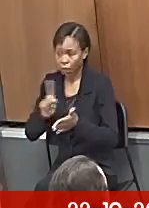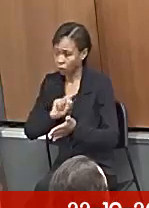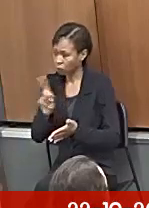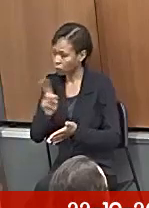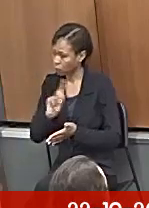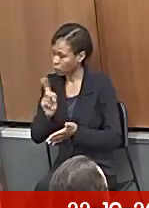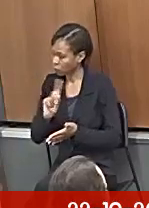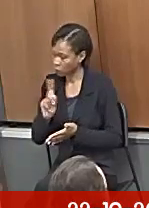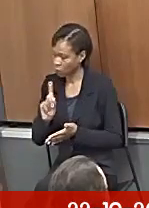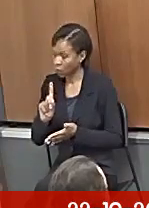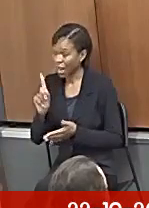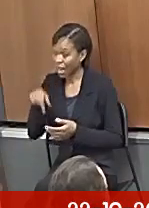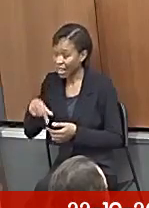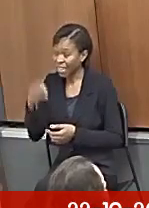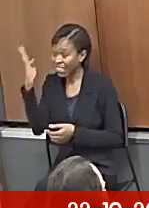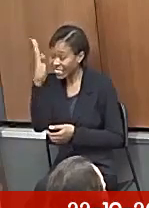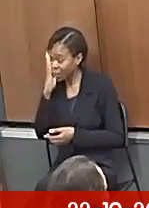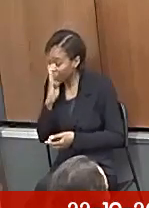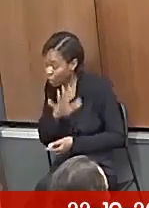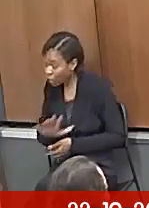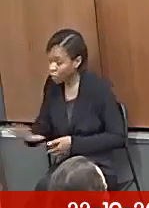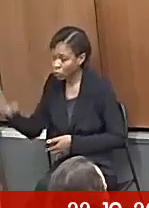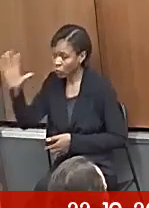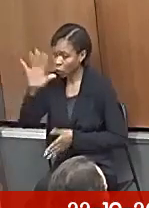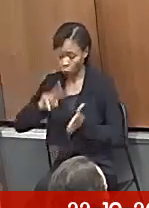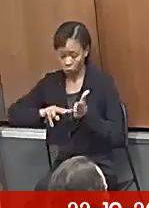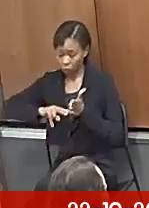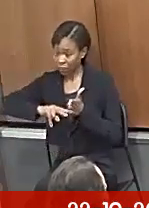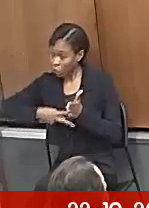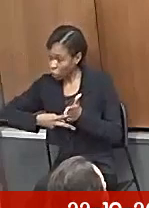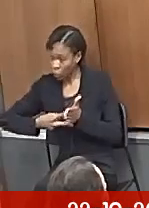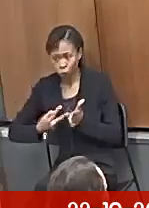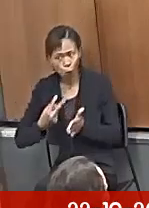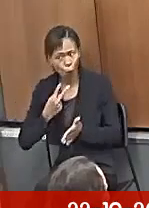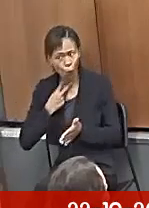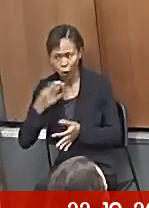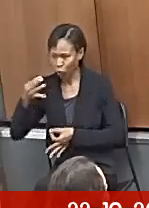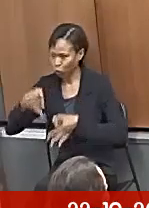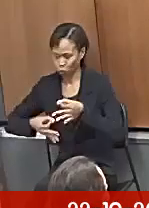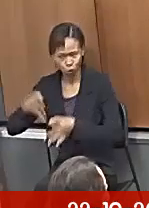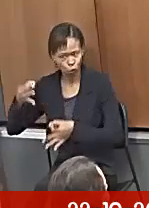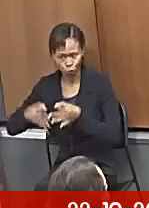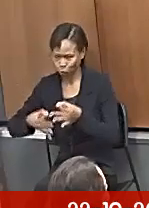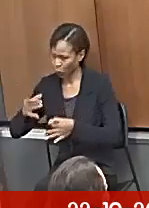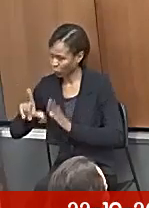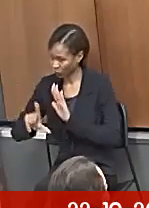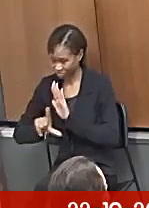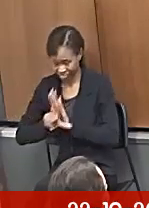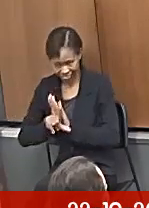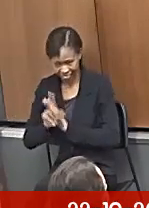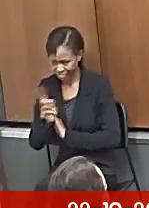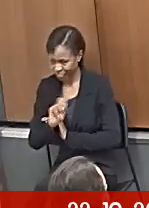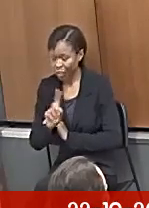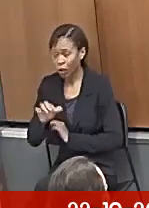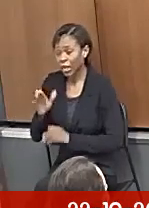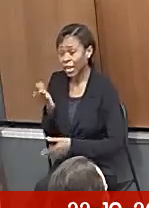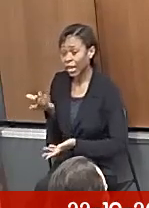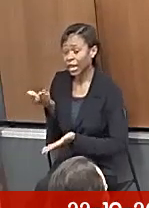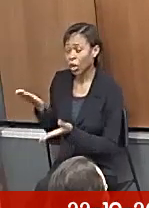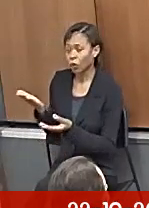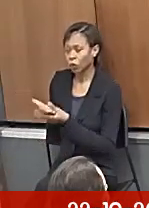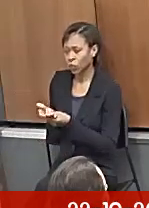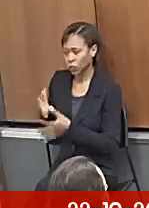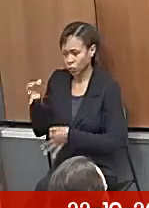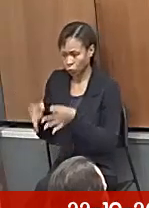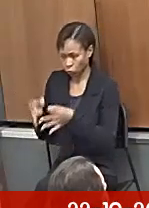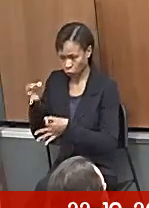não, isso é âmbito nacional. Sim. O sindicato ele não pode entrar na justiça com qualquer lei de âmbito nacional. Quem entra na justiça